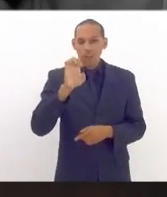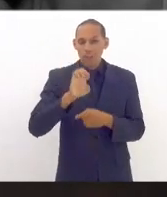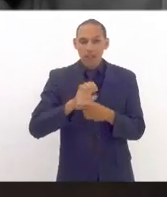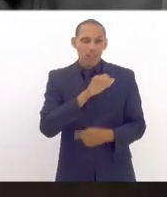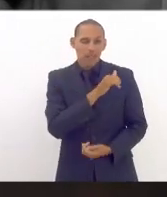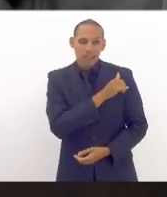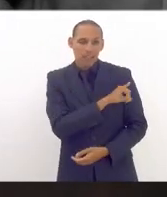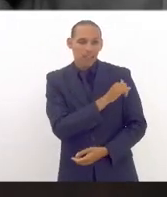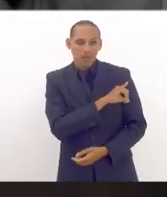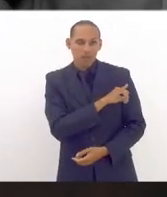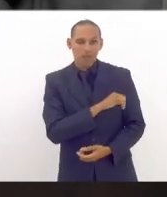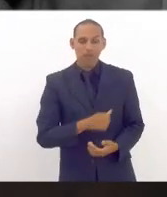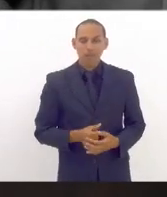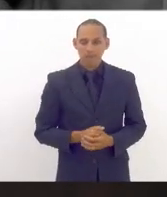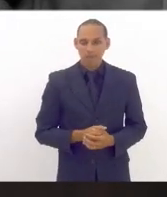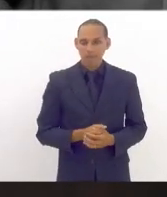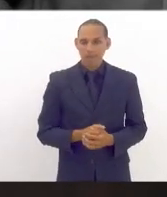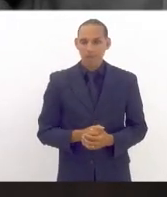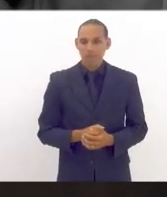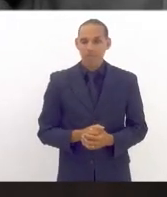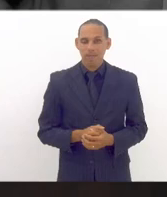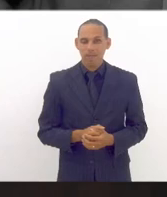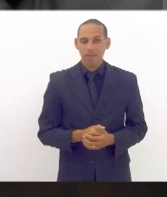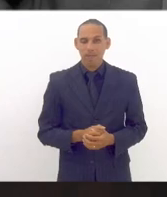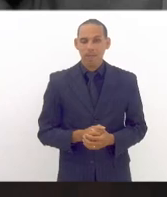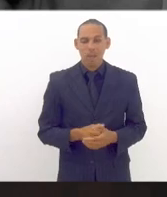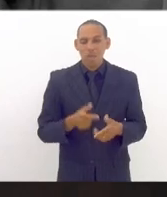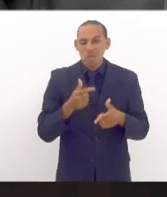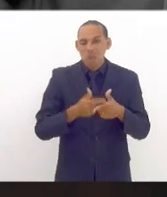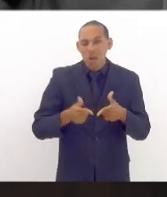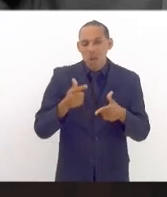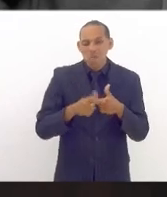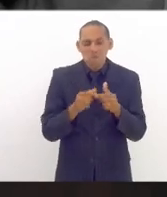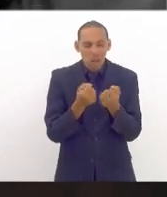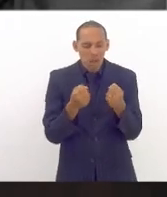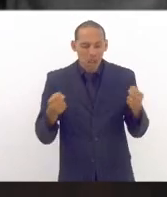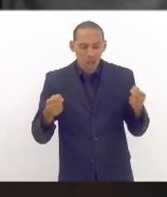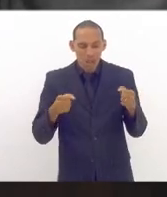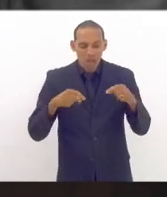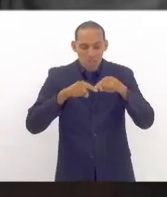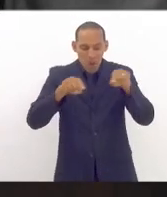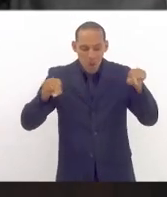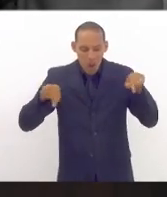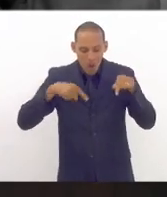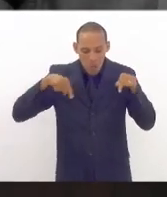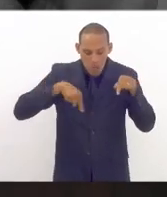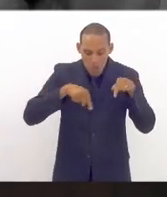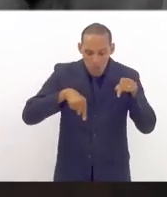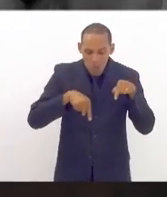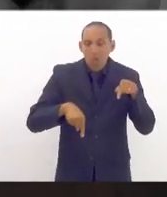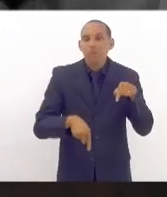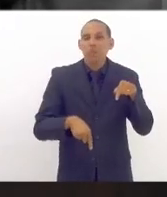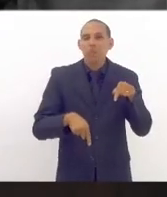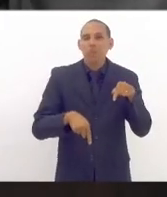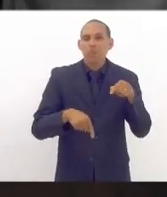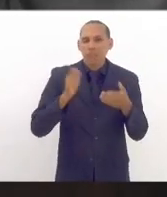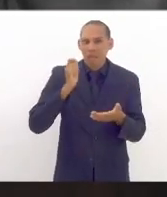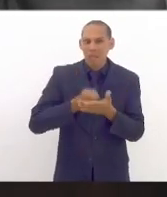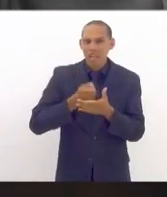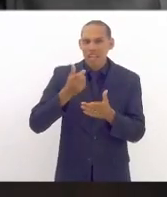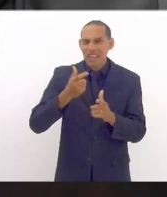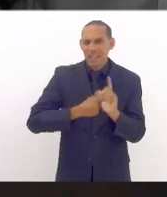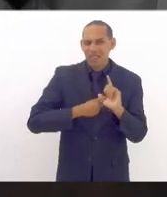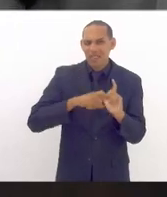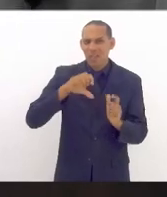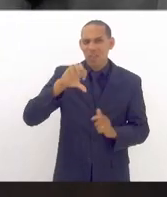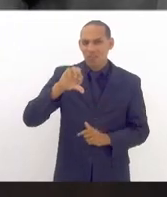estado do Rio de Janeiro sair do buraco que está pagando a sua dívida de